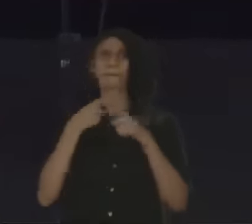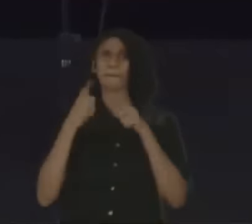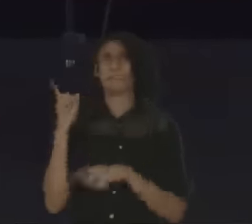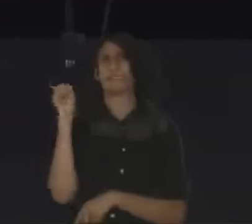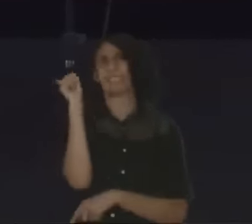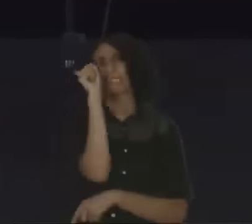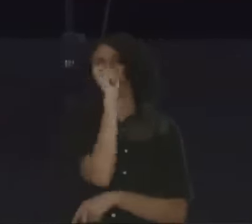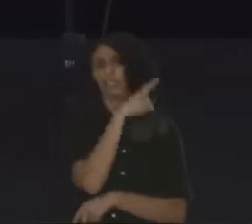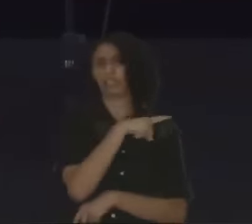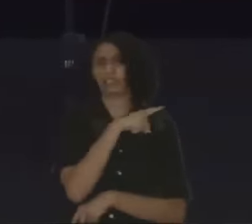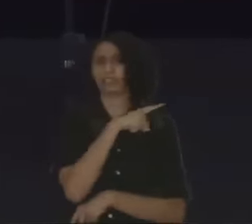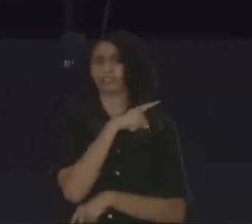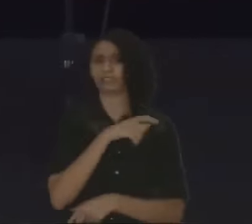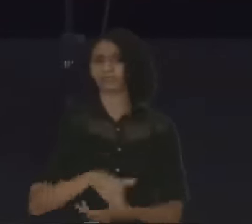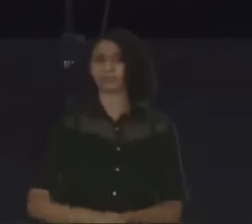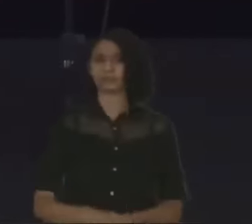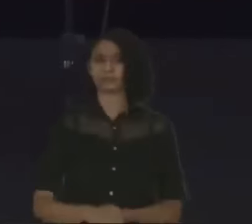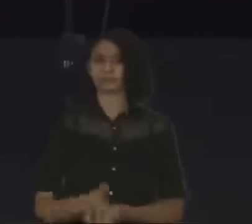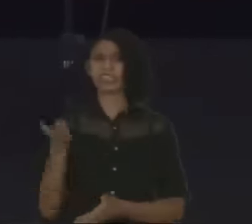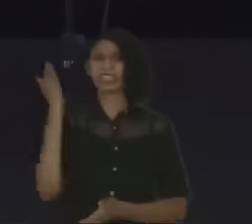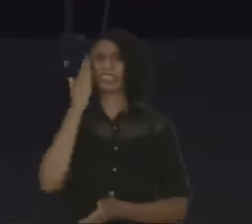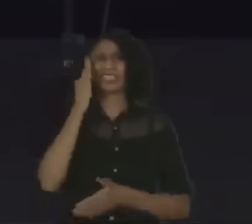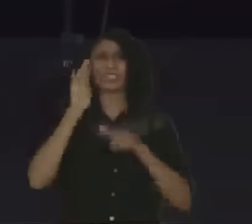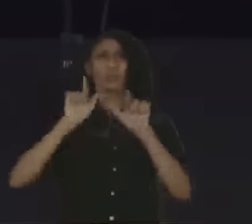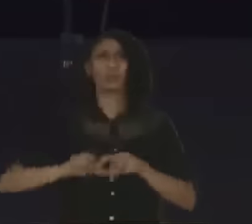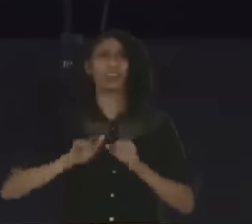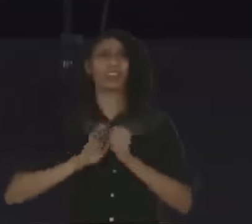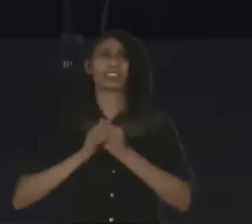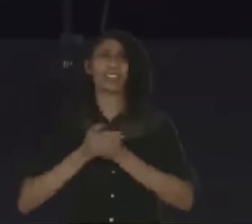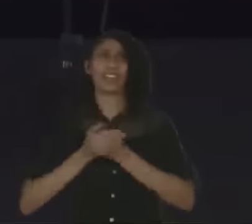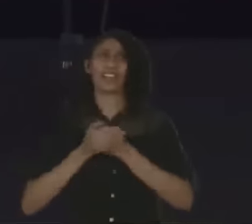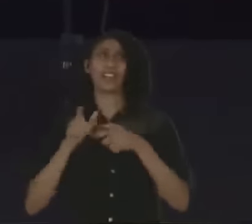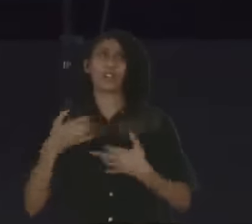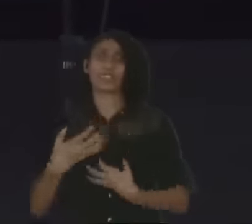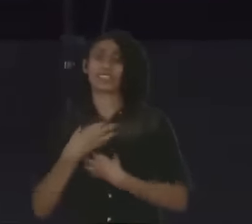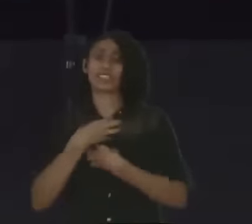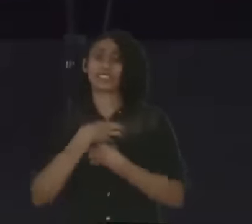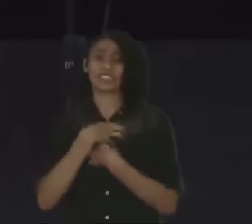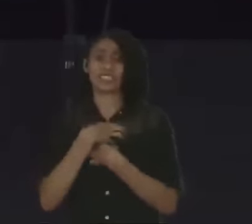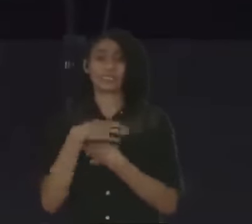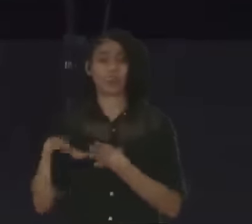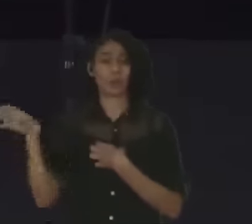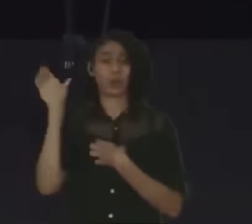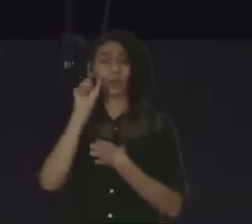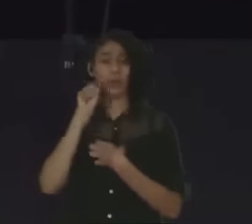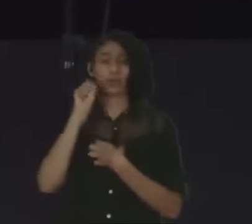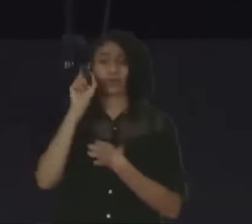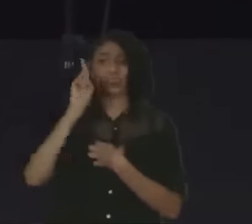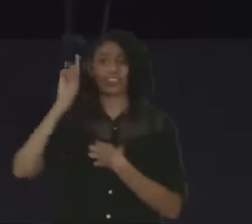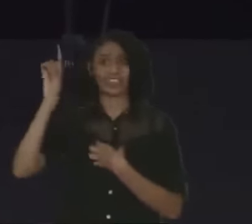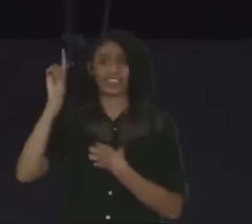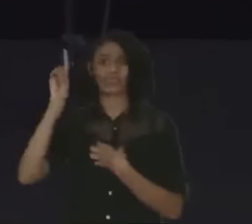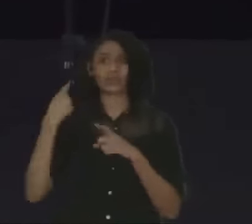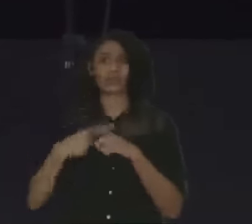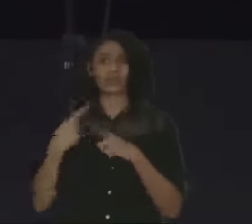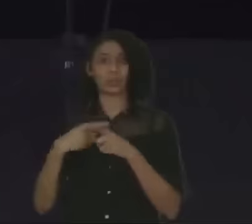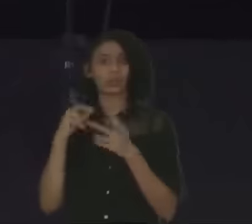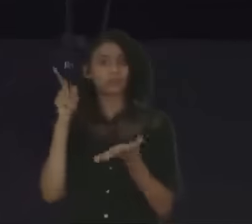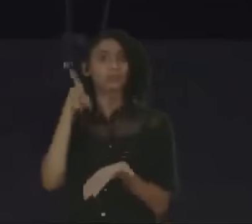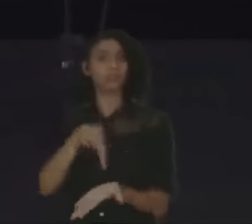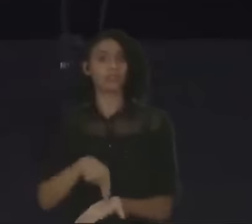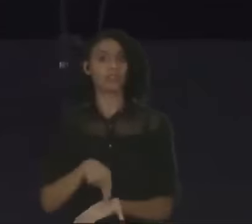difícil entender o lugar secreto como uma sensibilidade ou ouvir Deus falar porque é fato